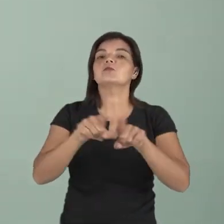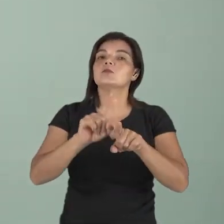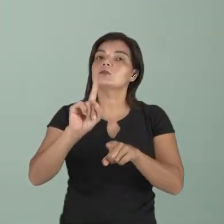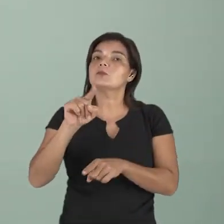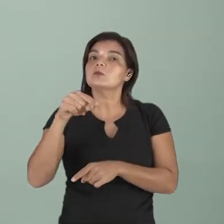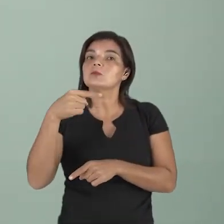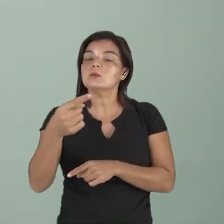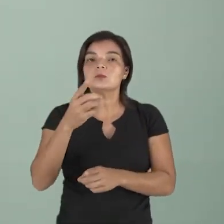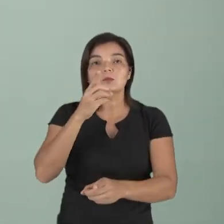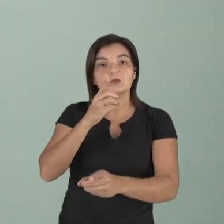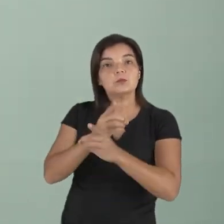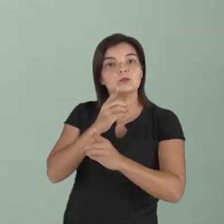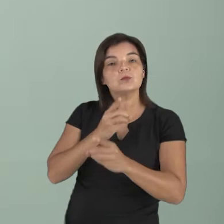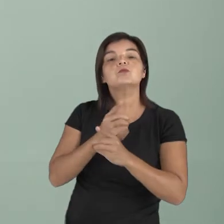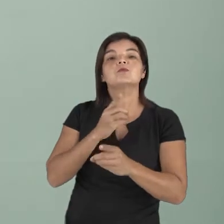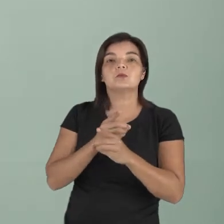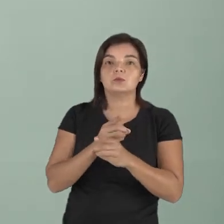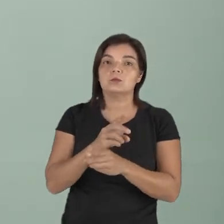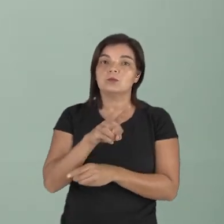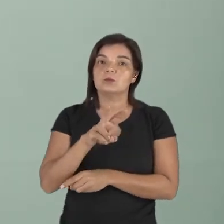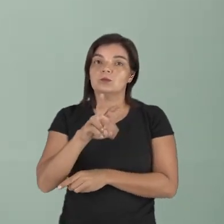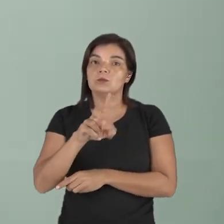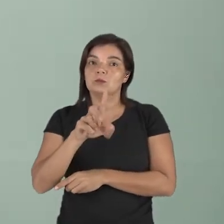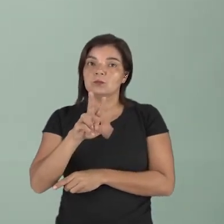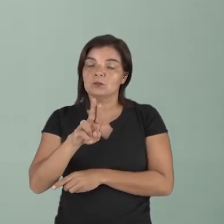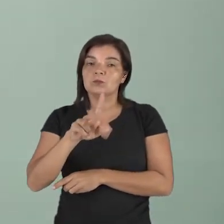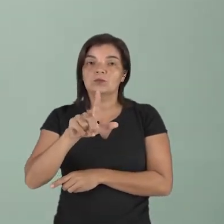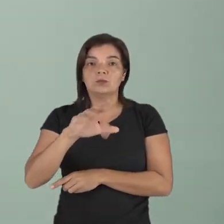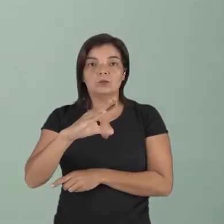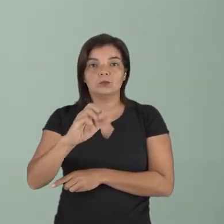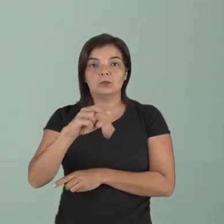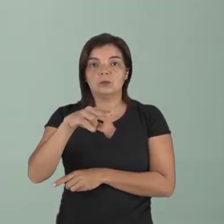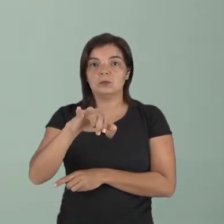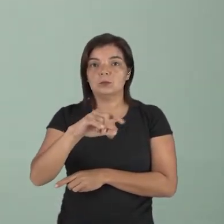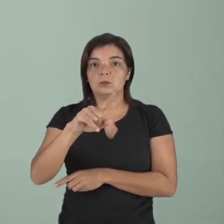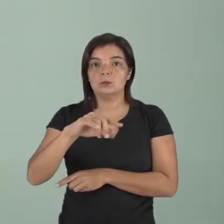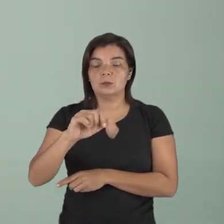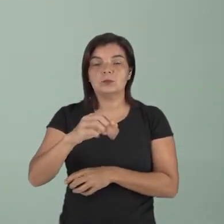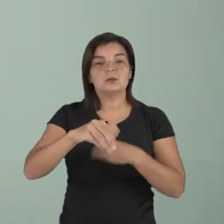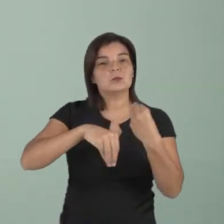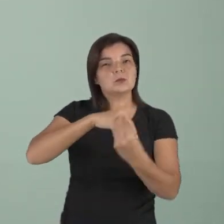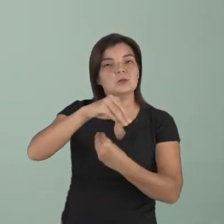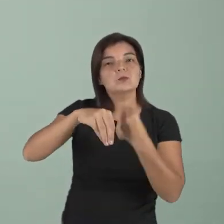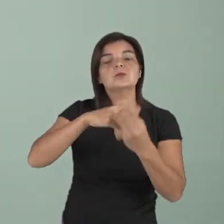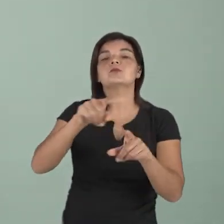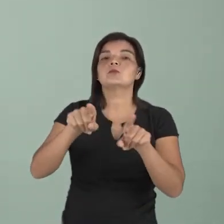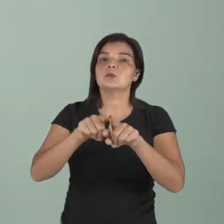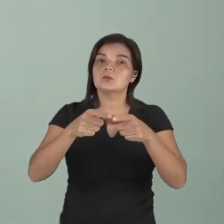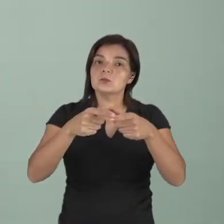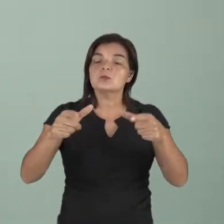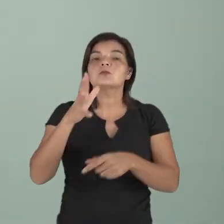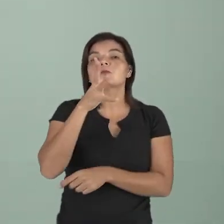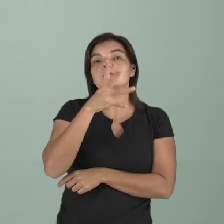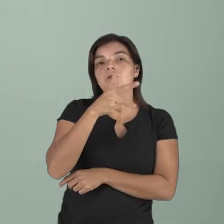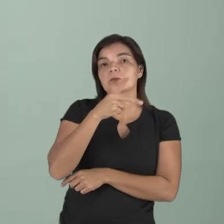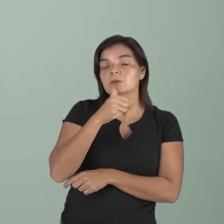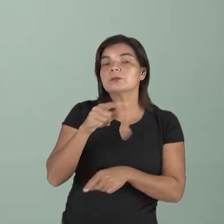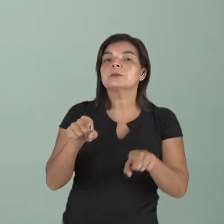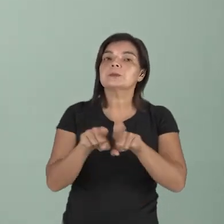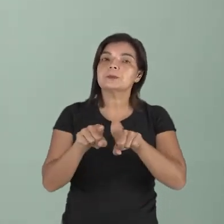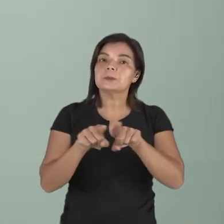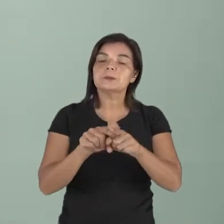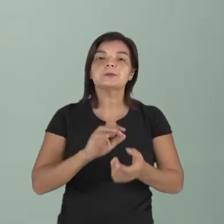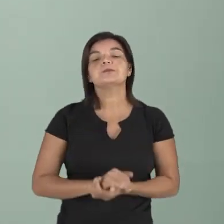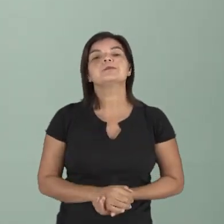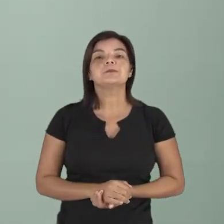defumação e depois é descoberto o processo de vulcanização, que é a mistura desse produto com enxofre, que dá uma maior durabilidade a ele.